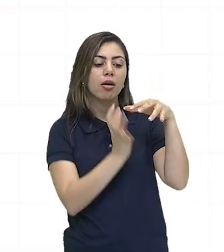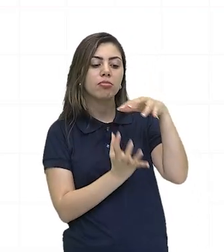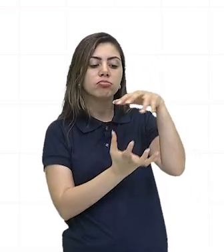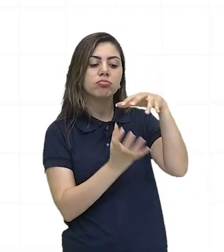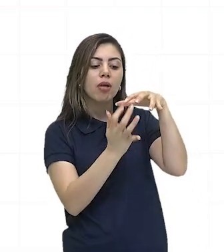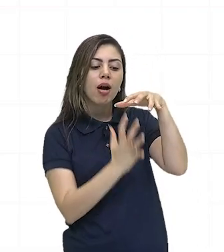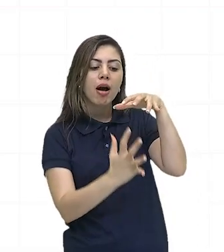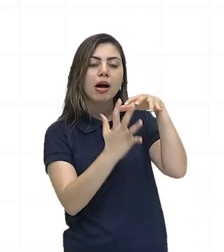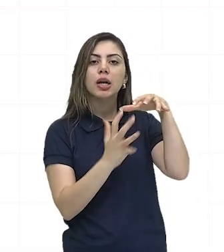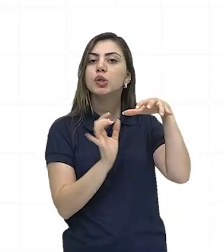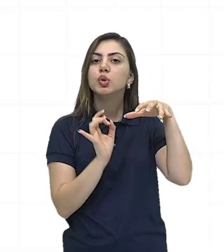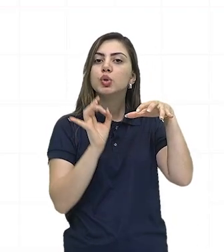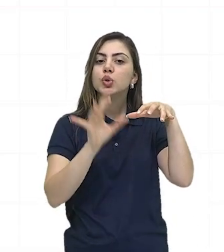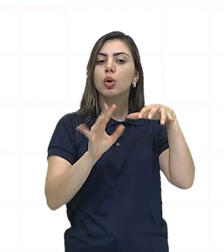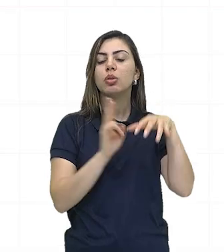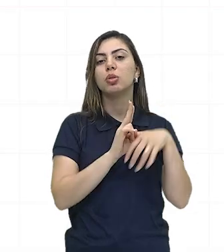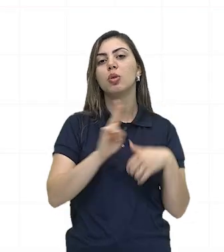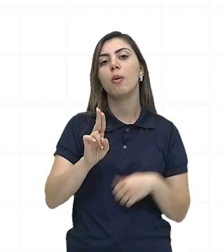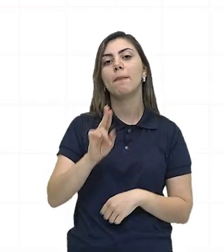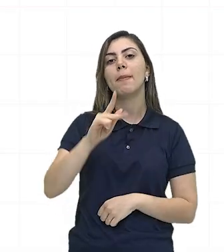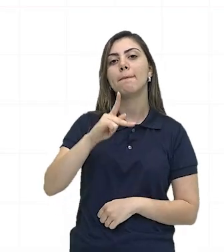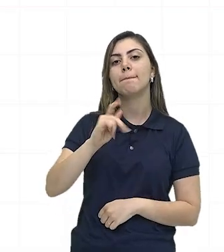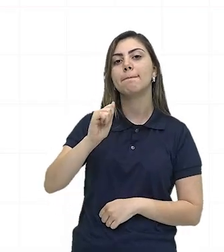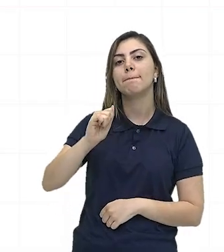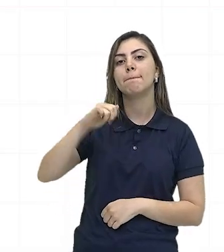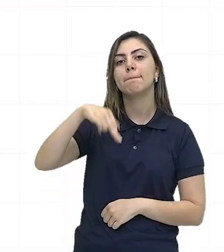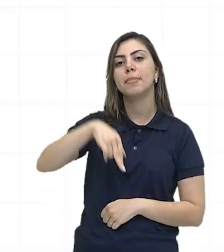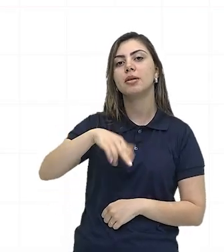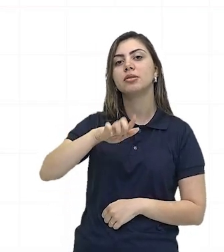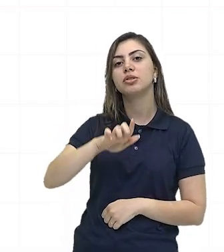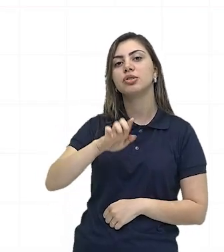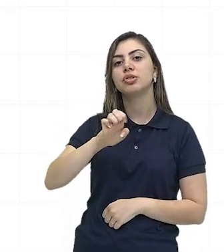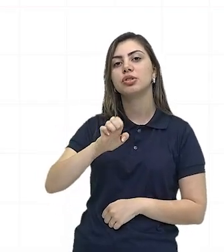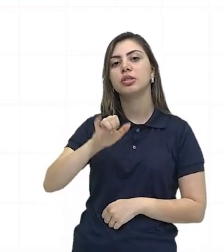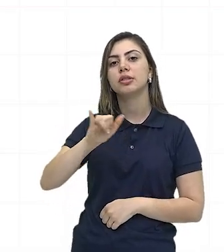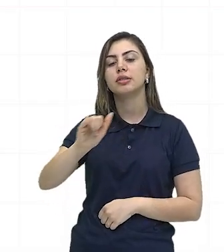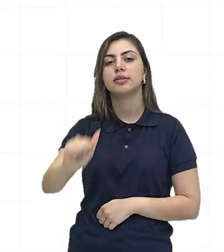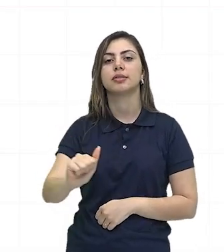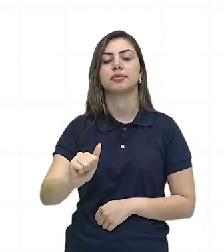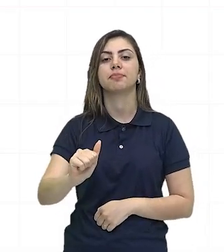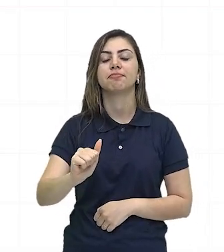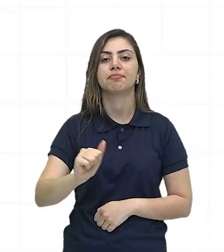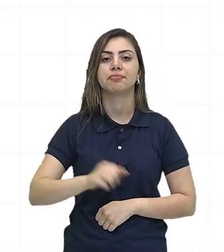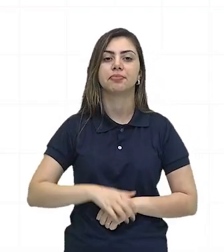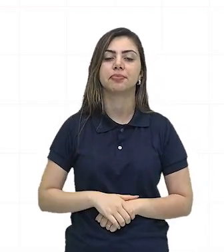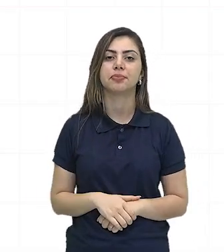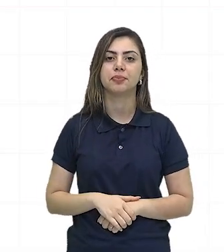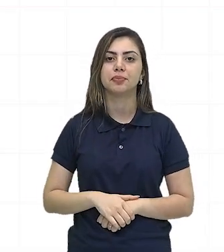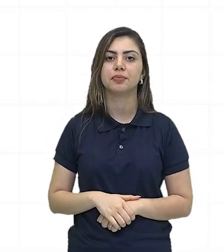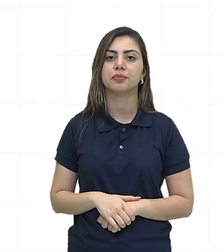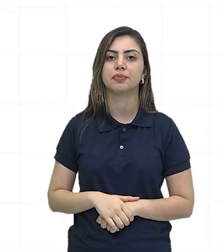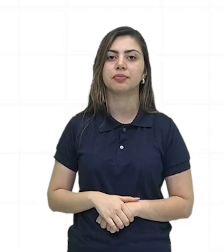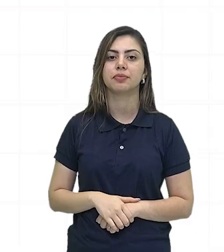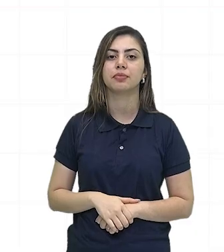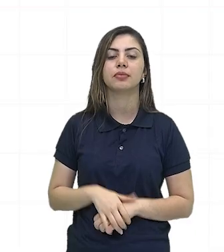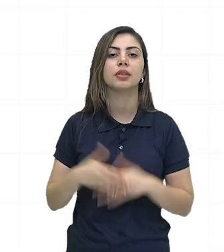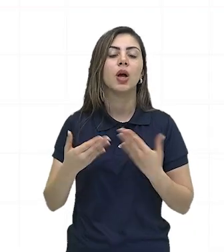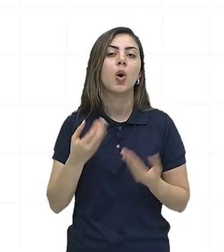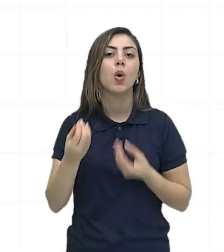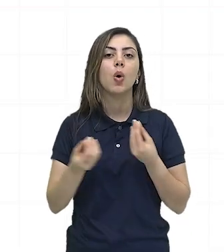chamou de Pangeia. Esse supercontinente, a Pangeia, ele estava